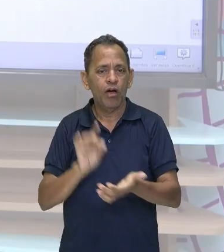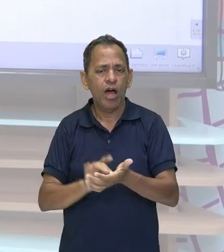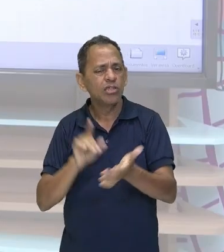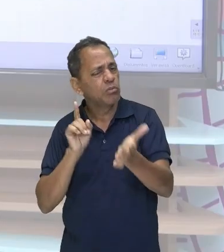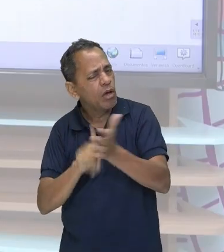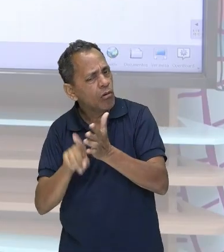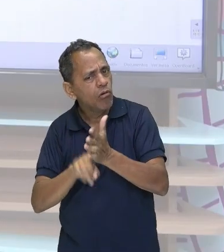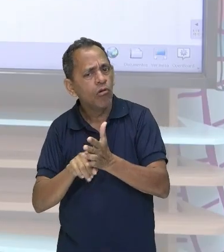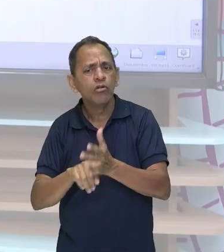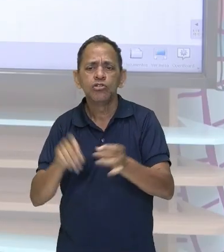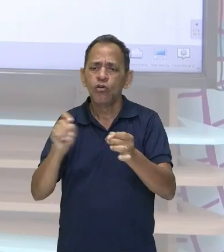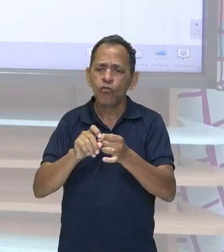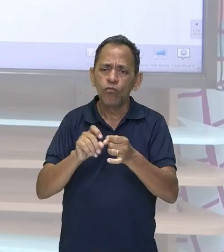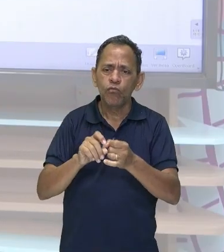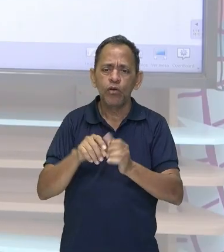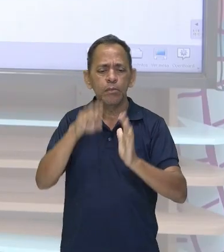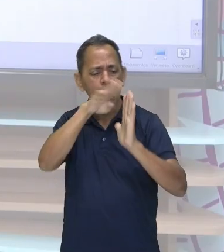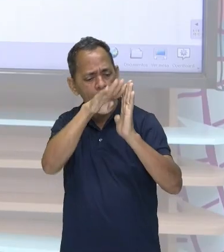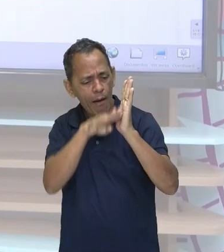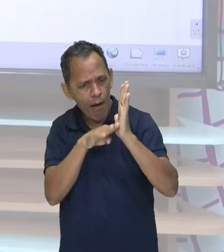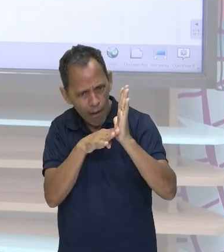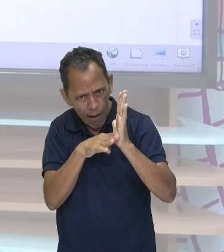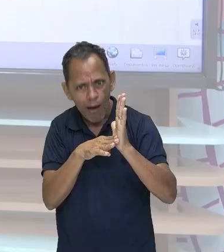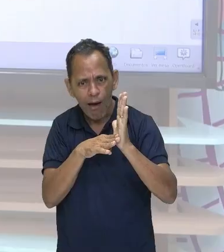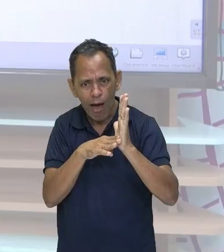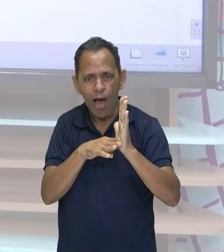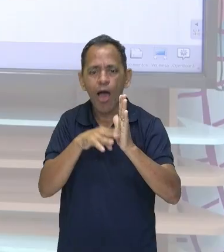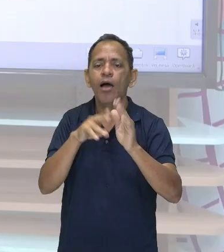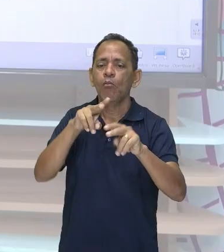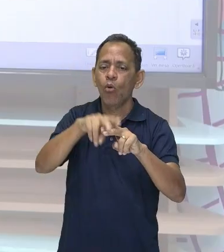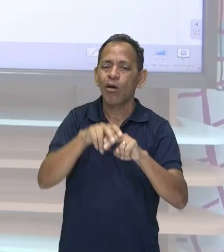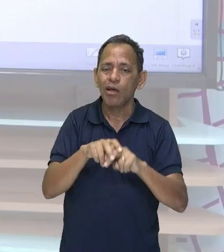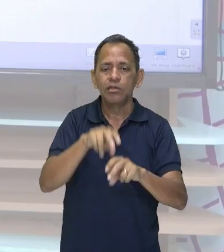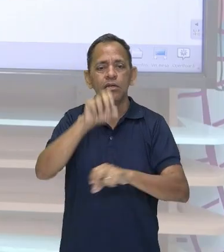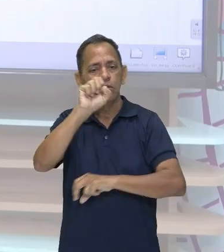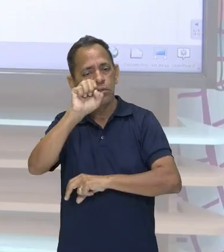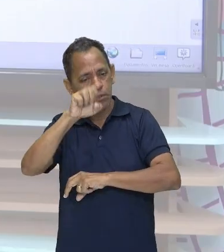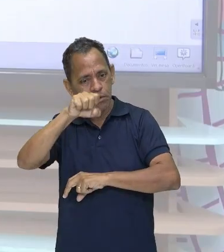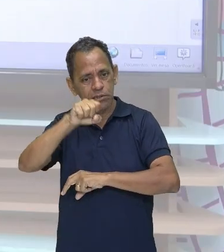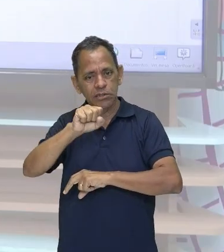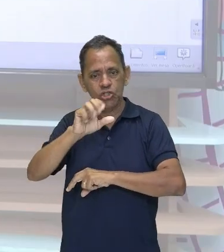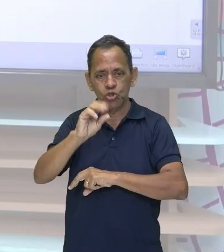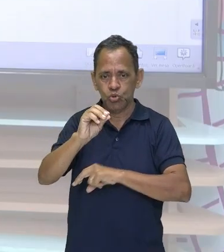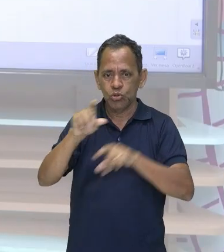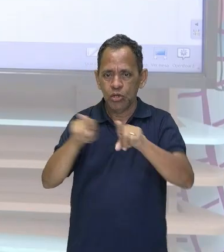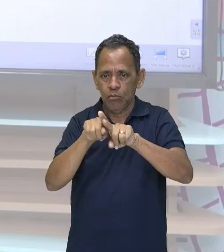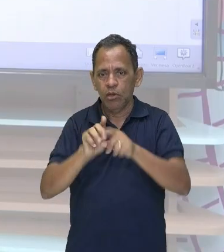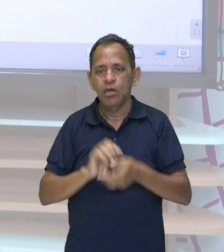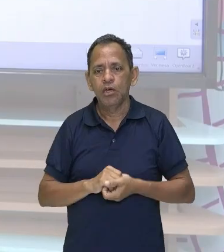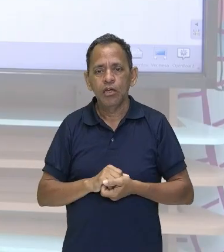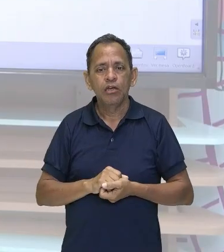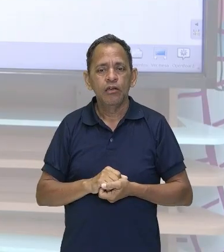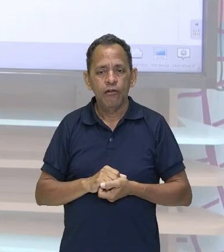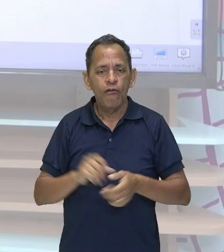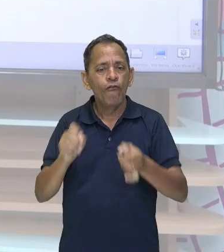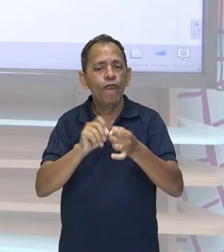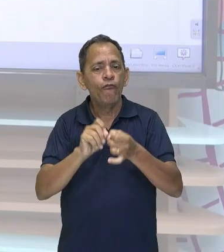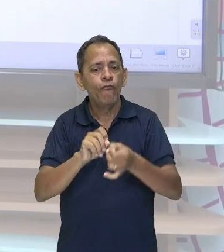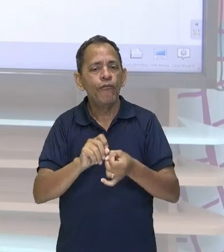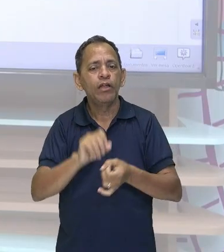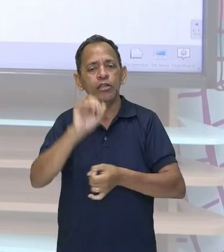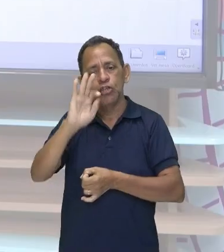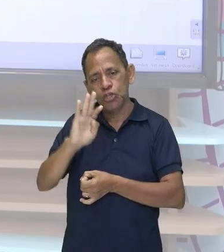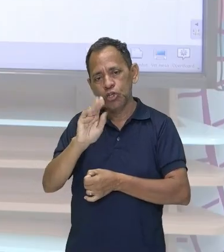são realizadas aí por esse censo demográfico, essa média que é feita pelo IBGE, né, na coleta desses